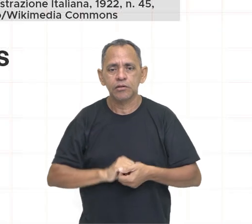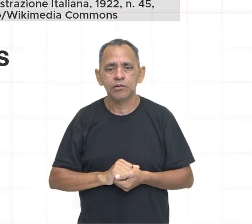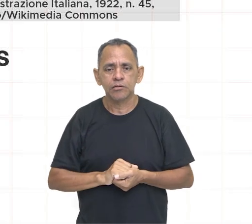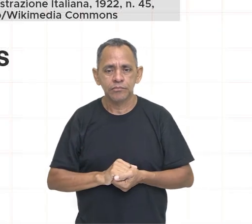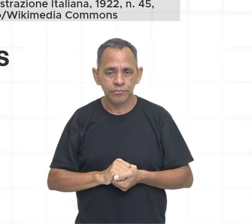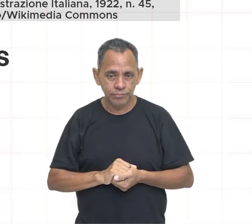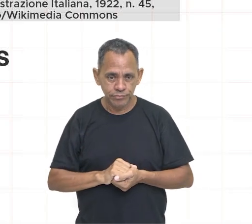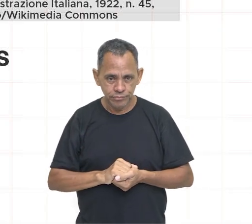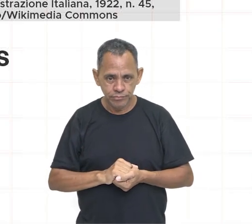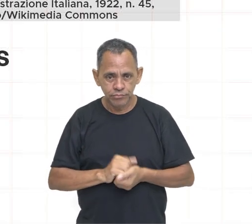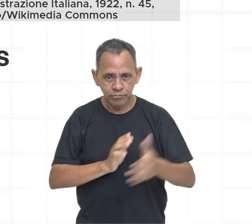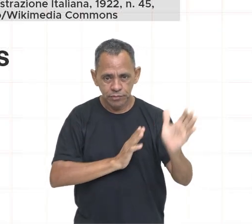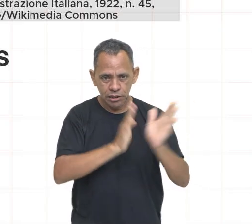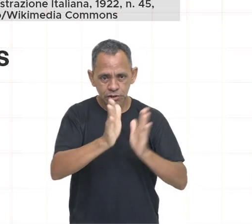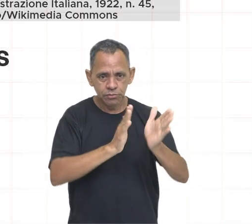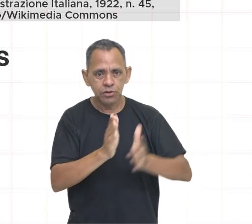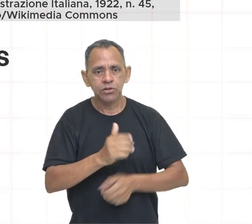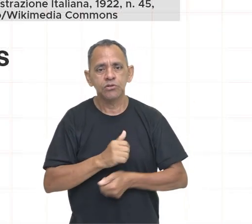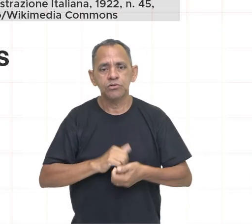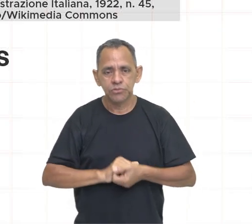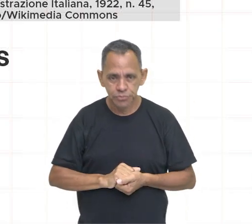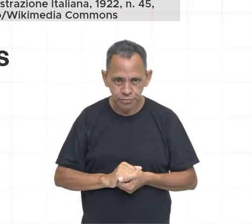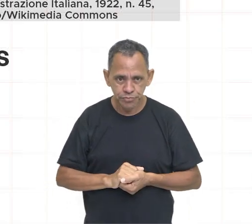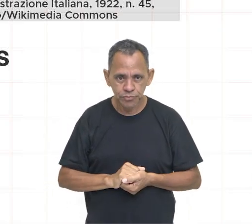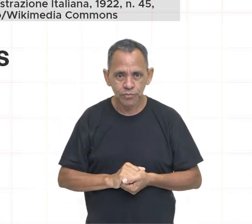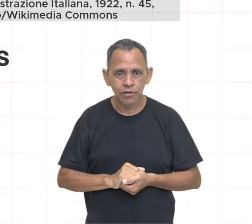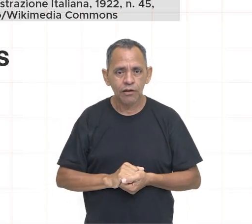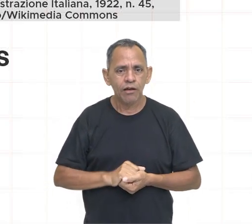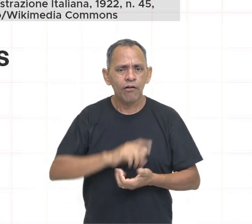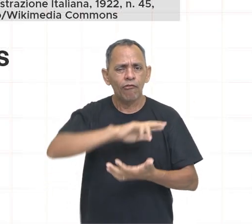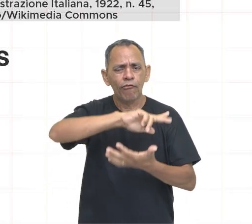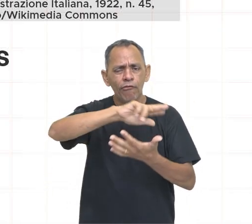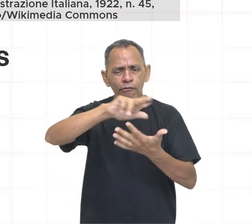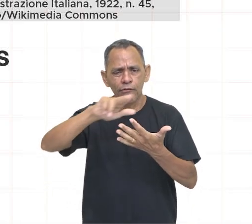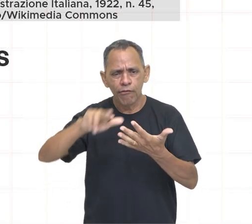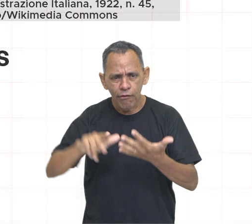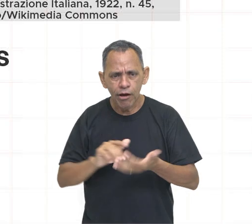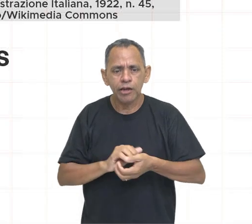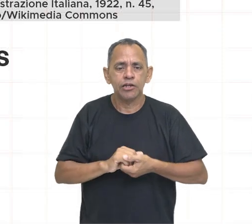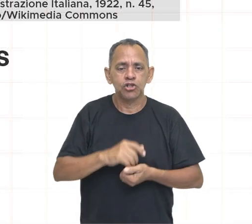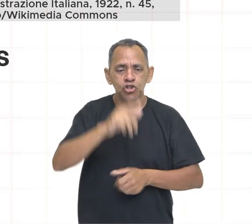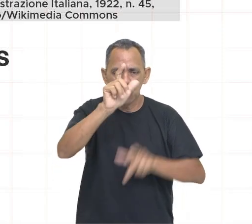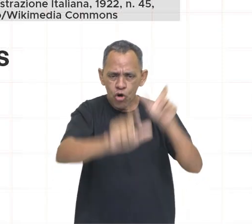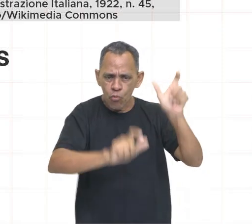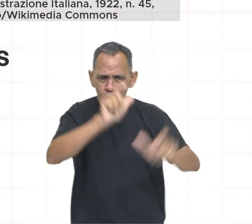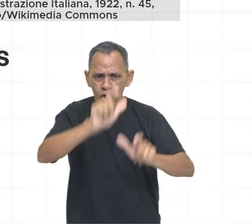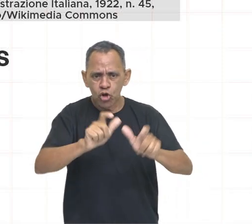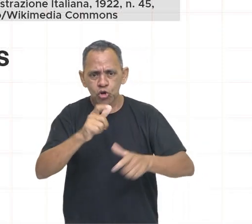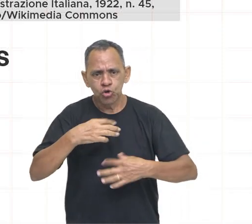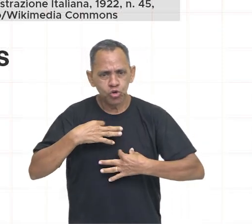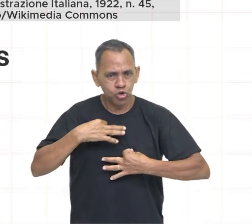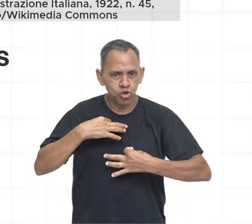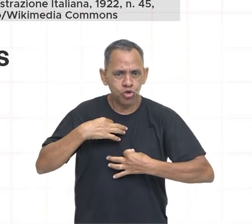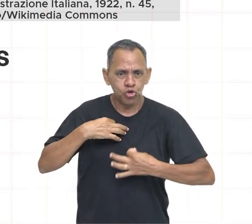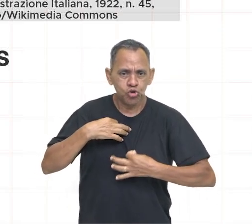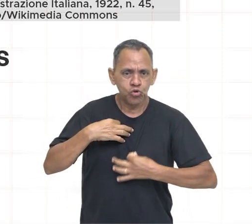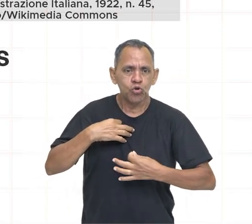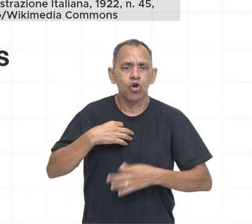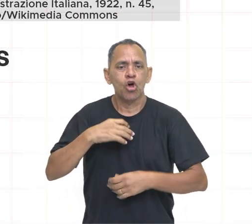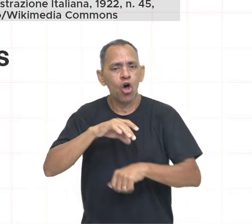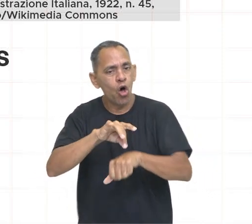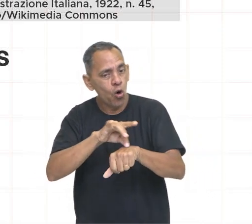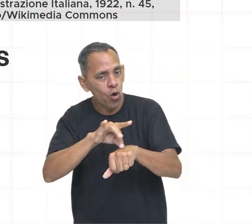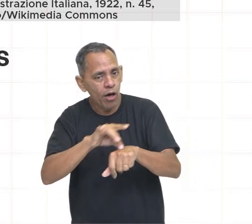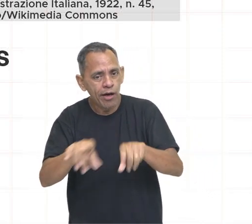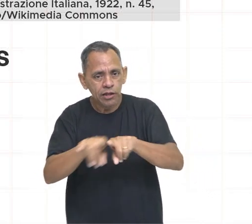1922, milhares de camisas negras, membros da milícia fascista, marcharam sobre Roma de diversas